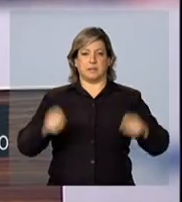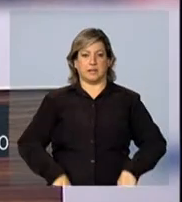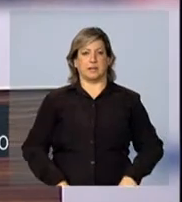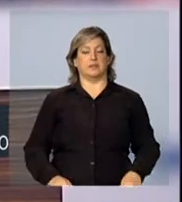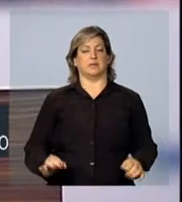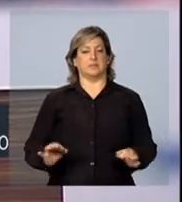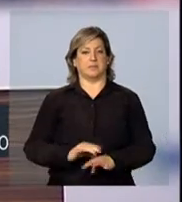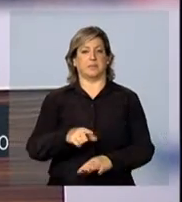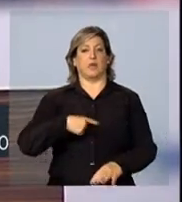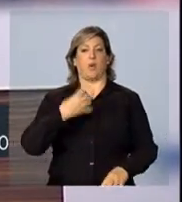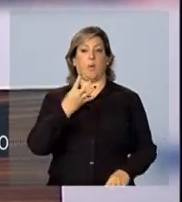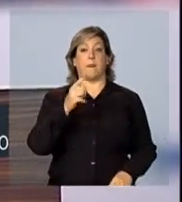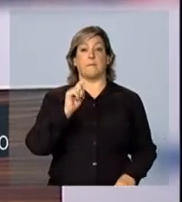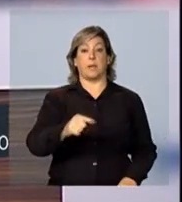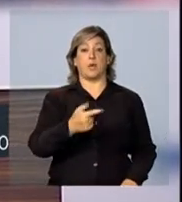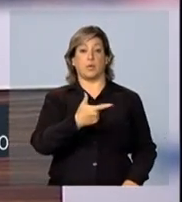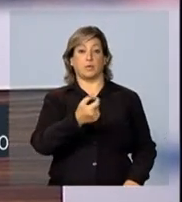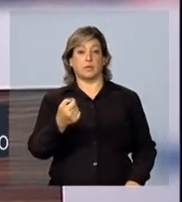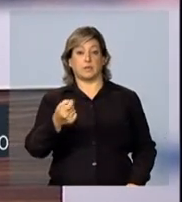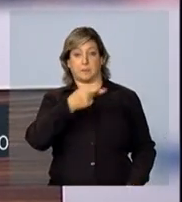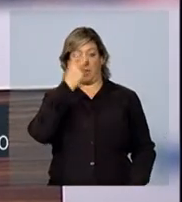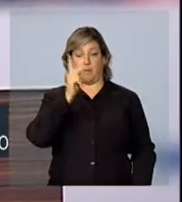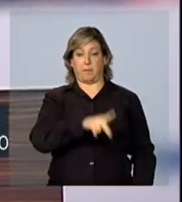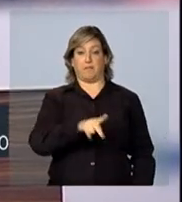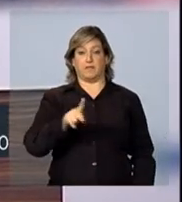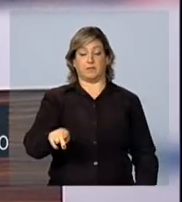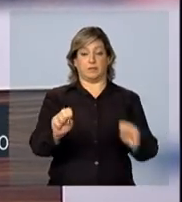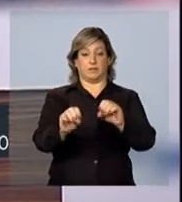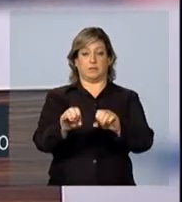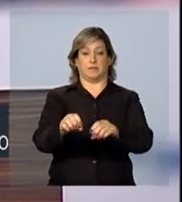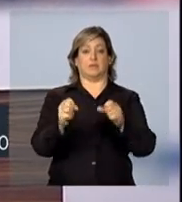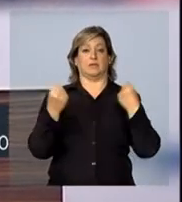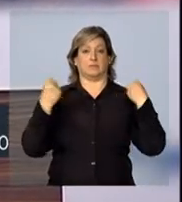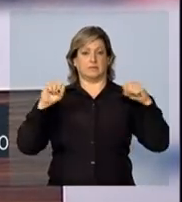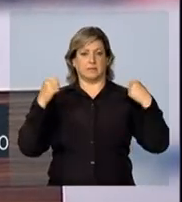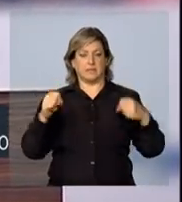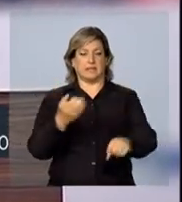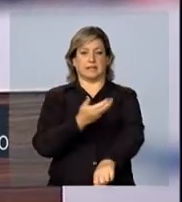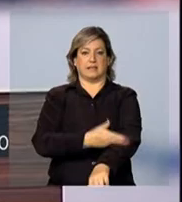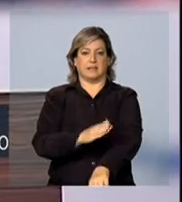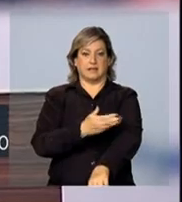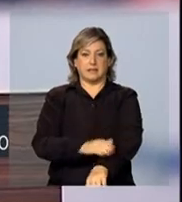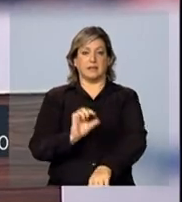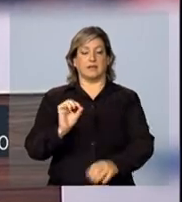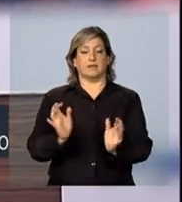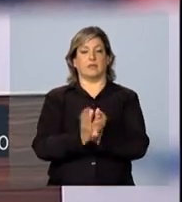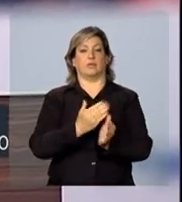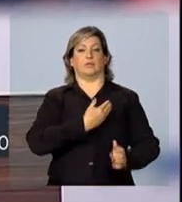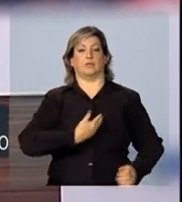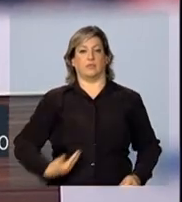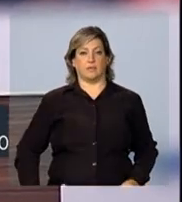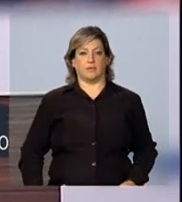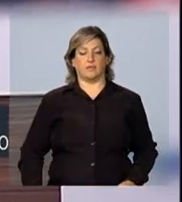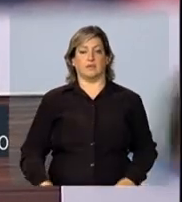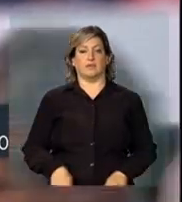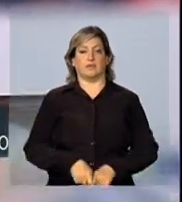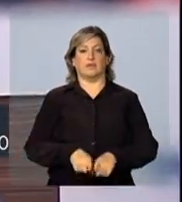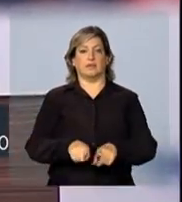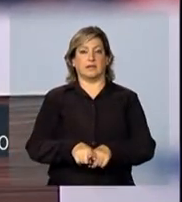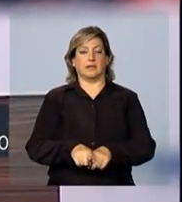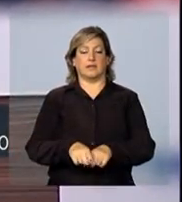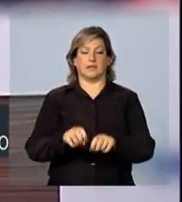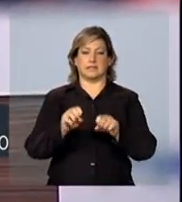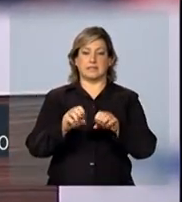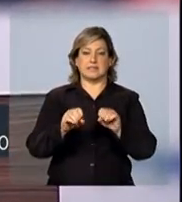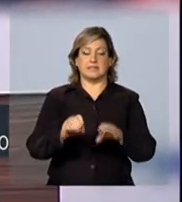qualificando 4.200 professores de educação física e treinadores da rede pública formando